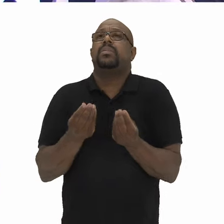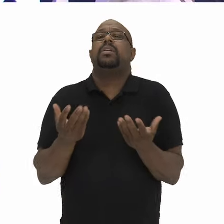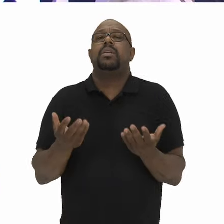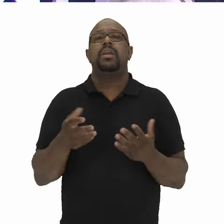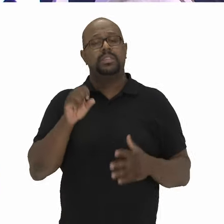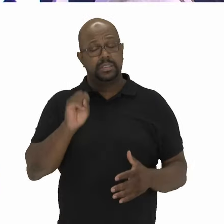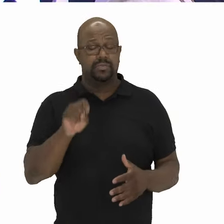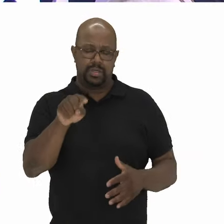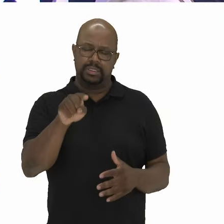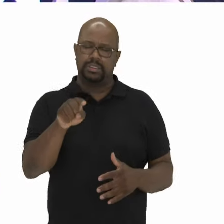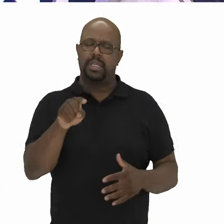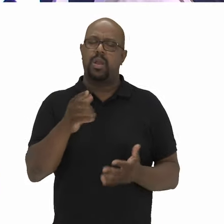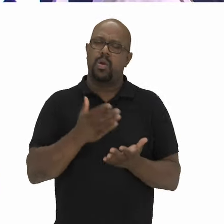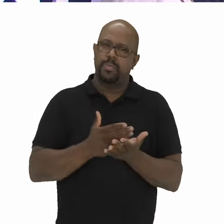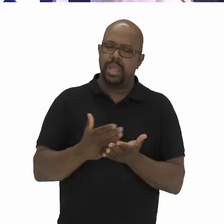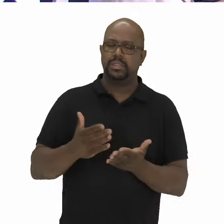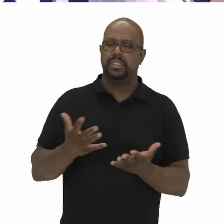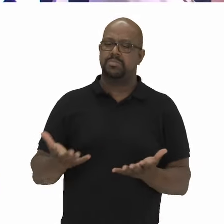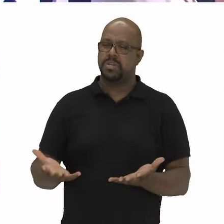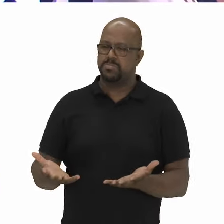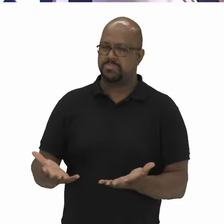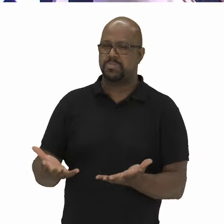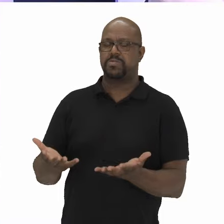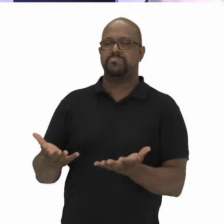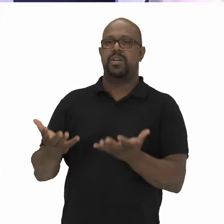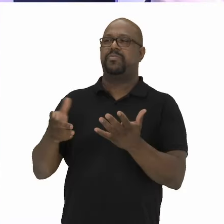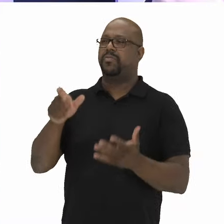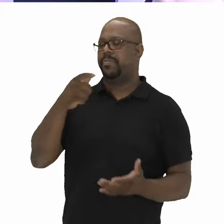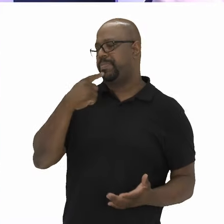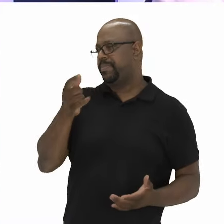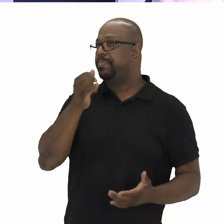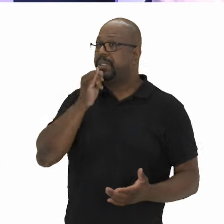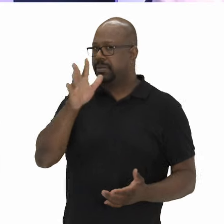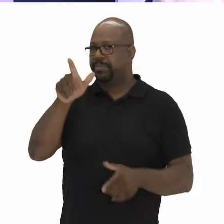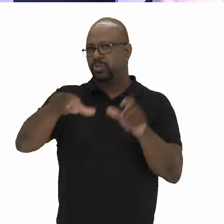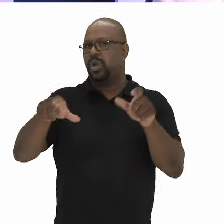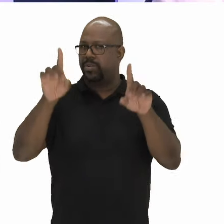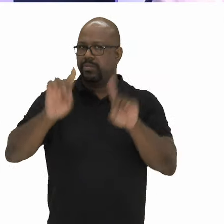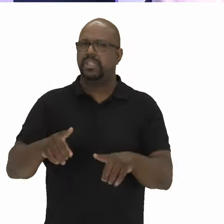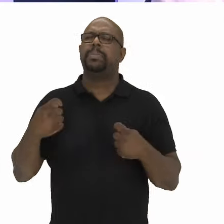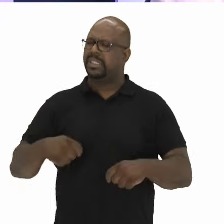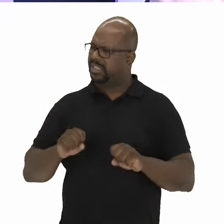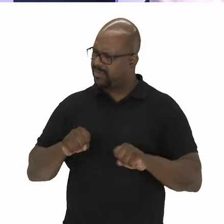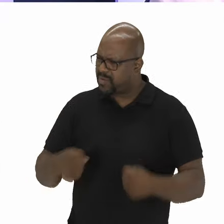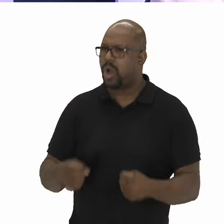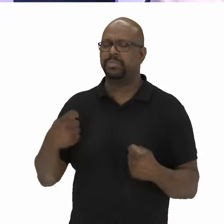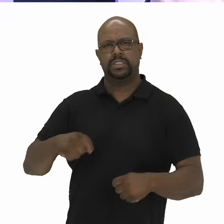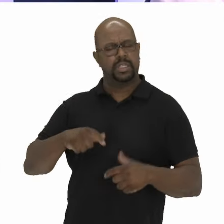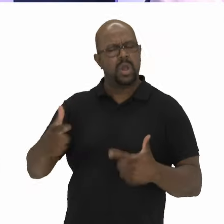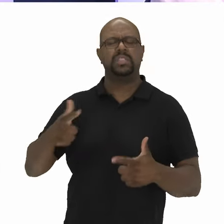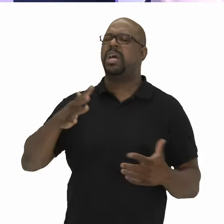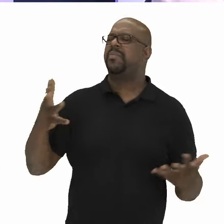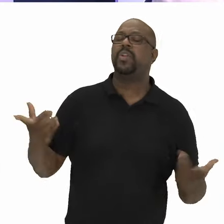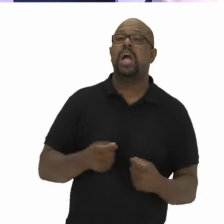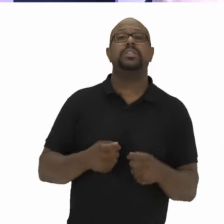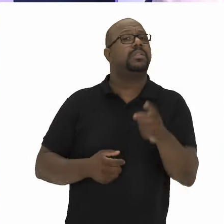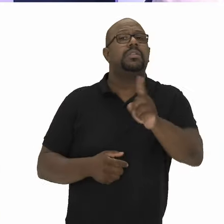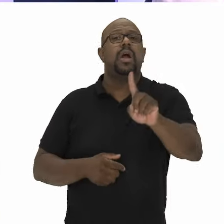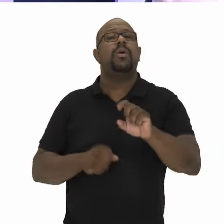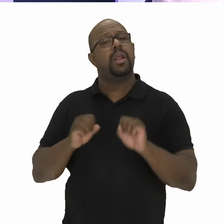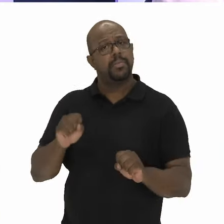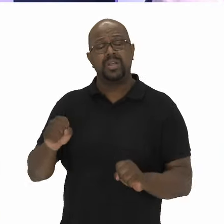especialização exatamente se se você começa a enaltecer dizer por exemplo pessoa com deficiência tem que ser forte tem que ser heroína tem que